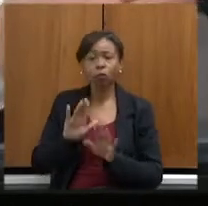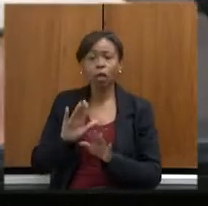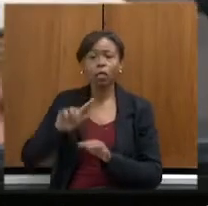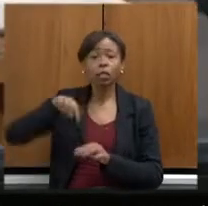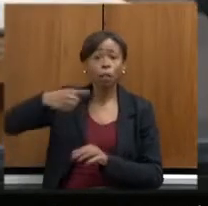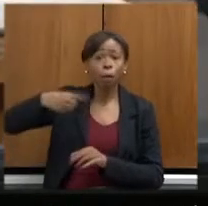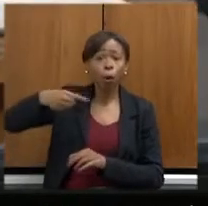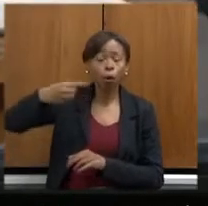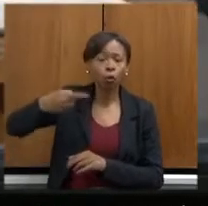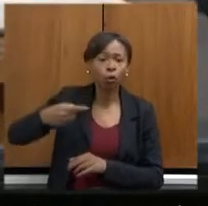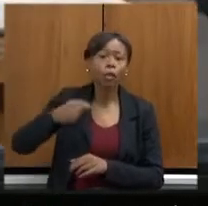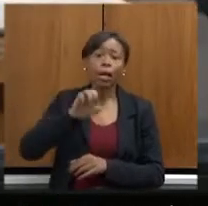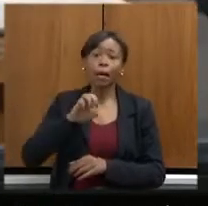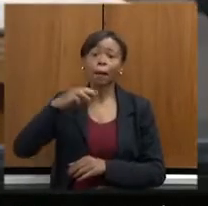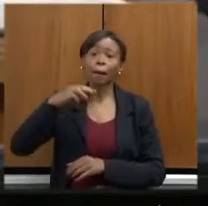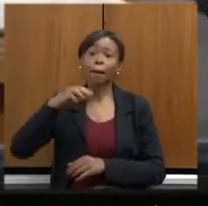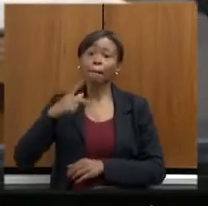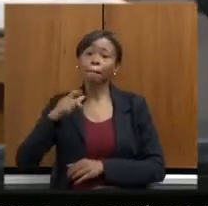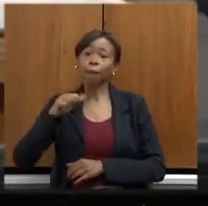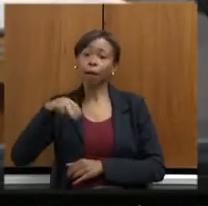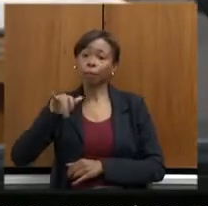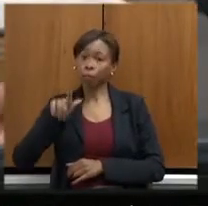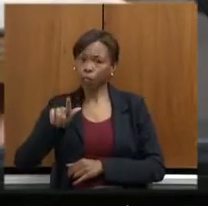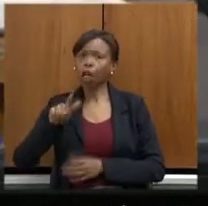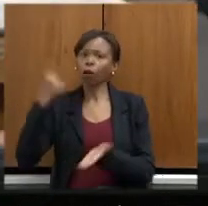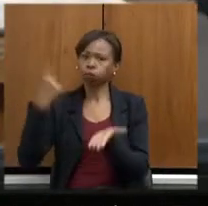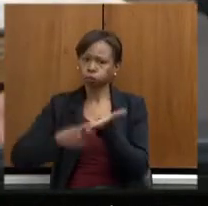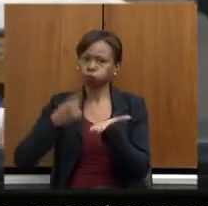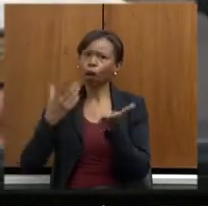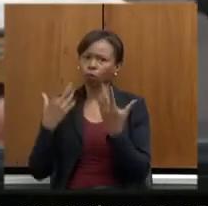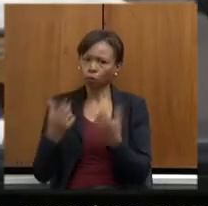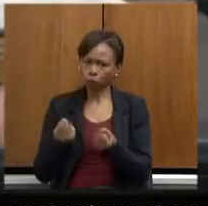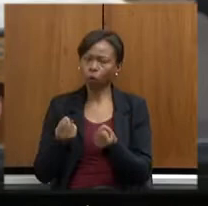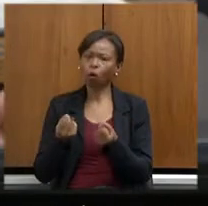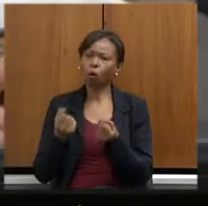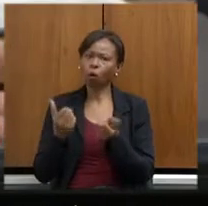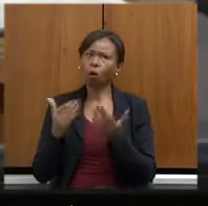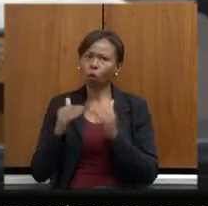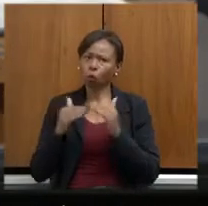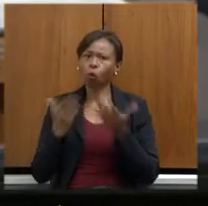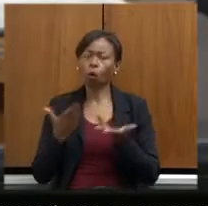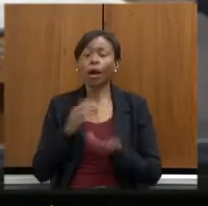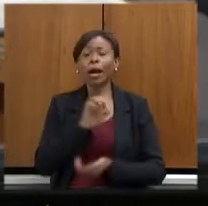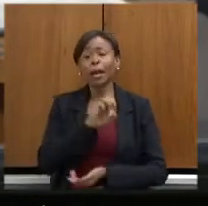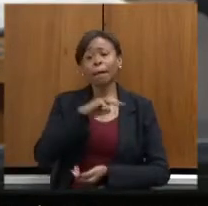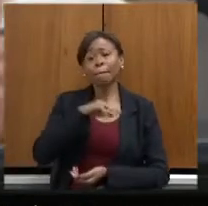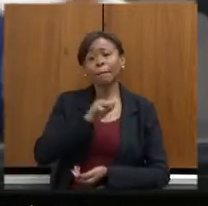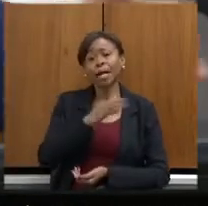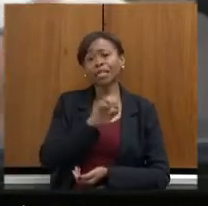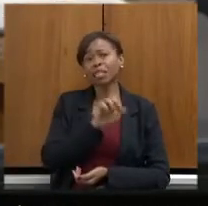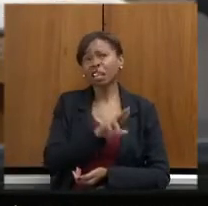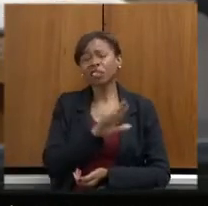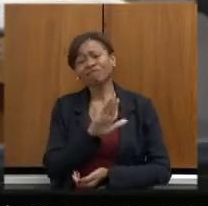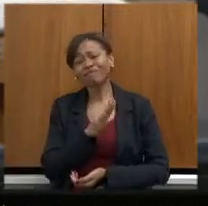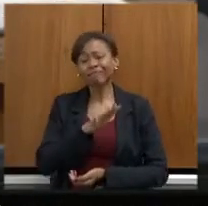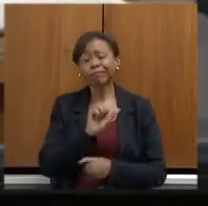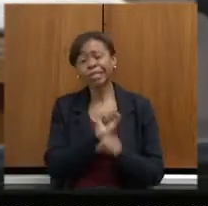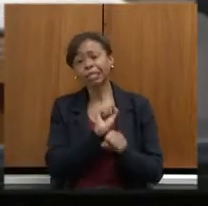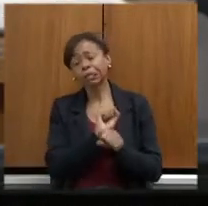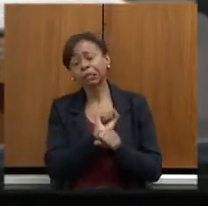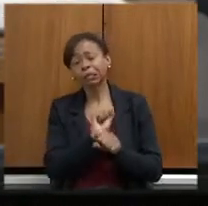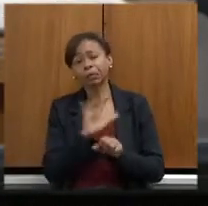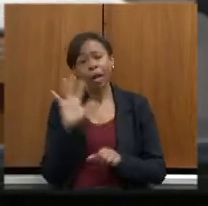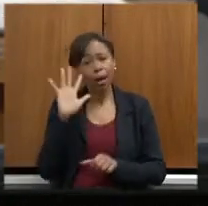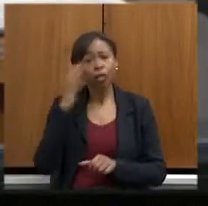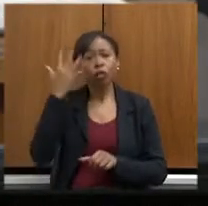de ter passado o tempo aí para mim e fechou o acordo A Emater ainda a gente ficou no atenção para poder resolver isso e quase no apagar das luzes